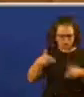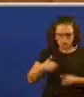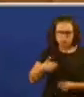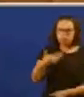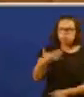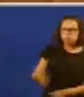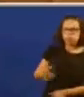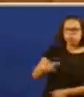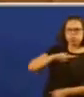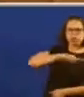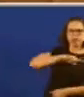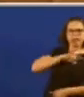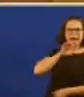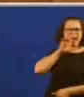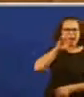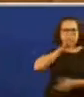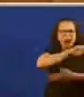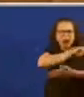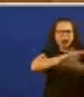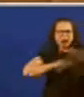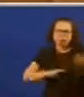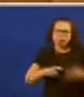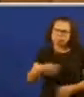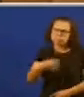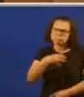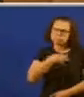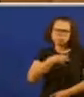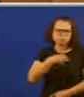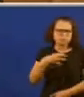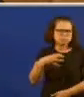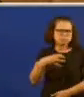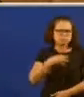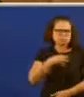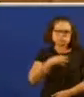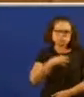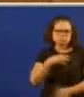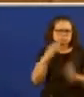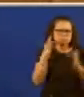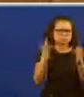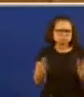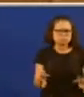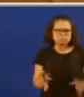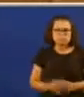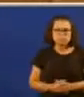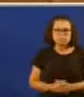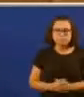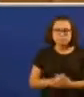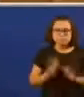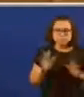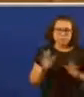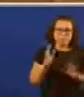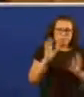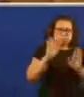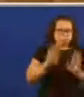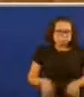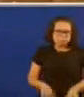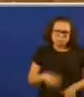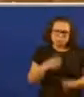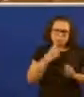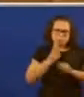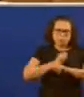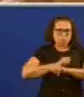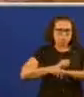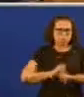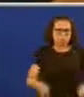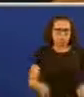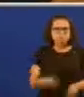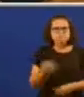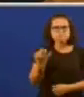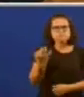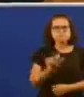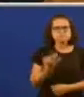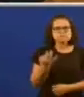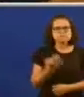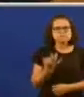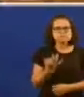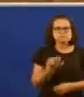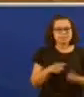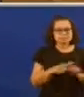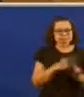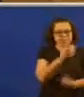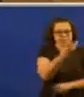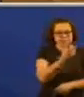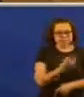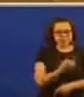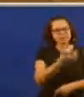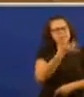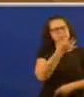a este país deste xeito. E digolle que o que xa me parece de nota pois é que nos diga que o que podemos esperar de